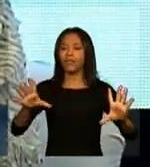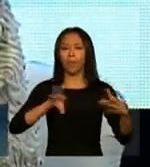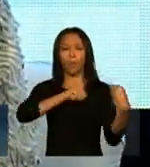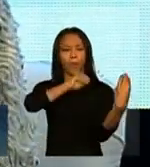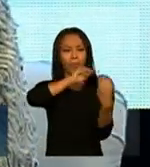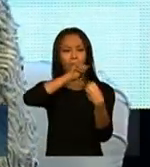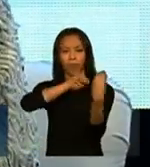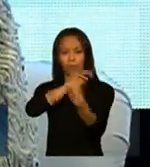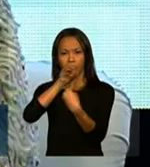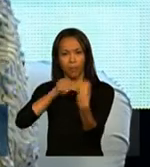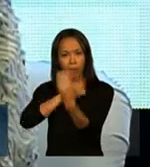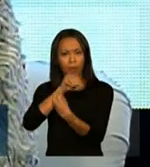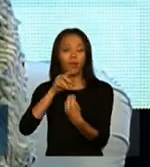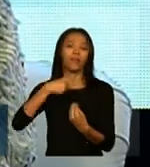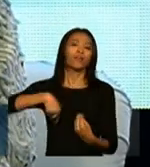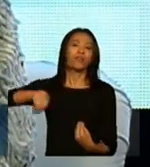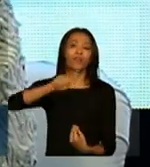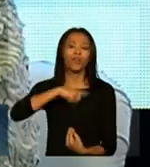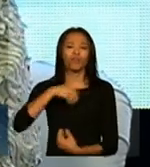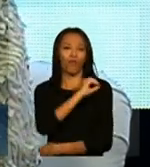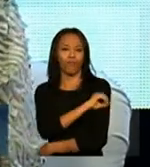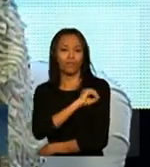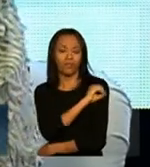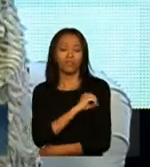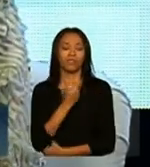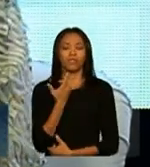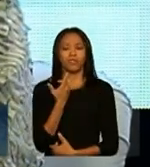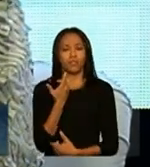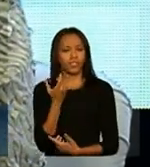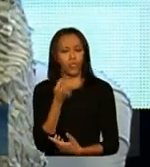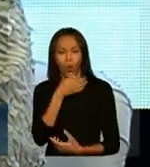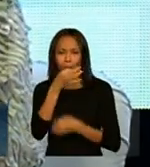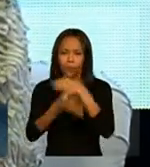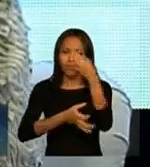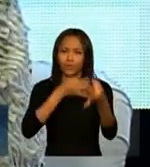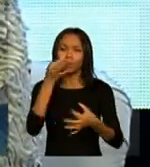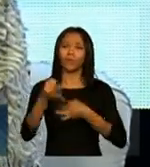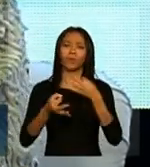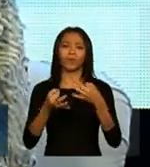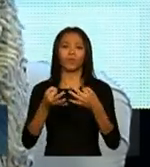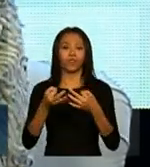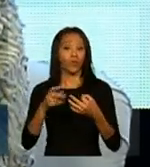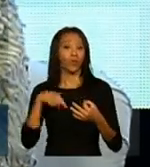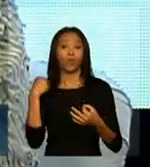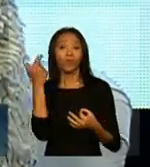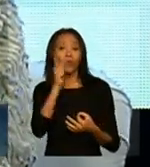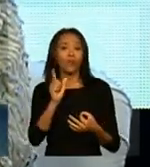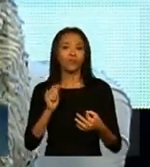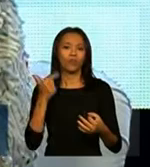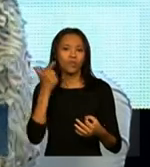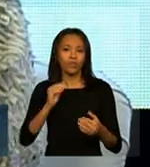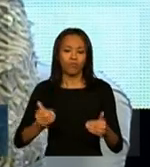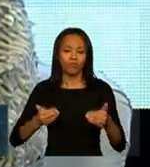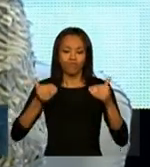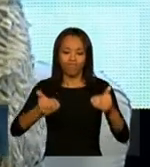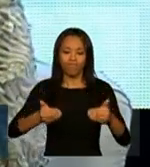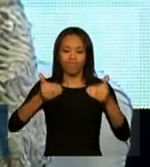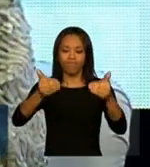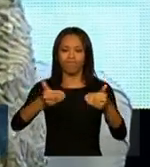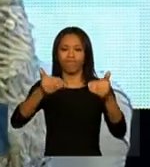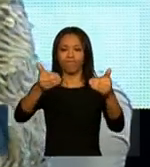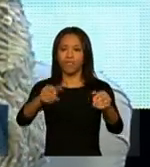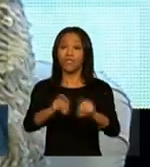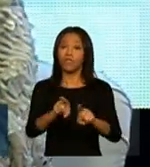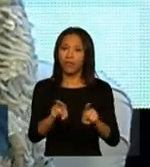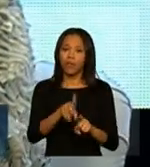faça realmente uma oficina de construção, levantando quais são os nossos avanços, mas também levantando isso que a presidenta sempre